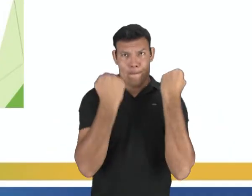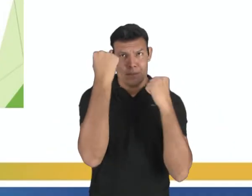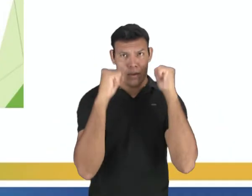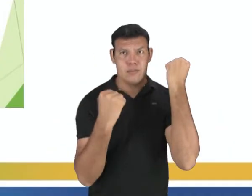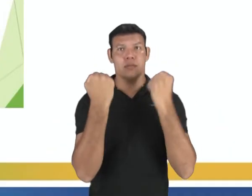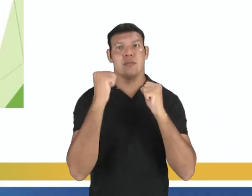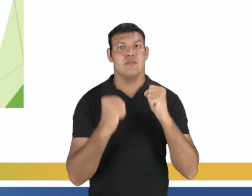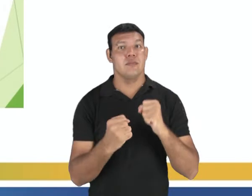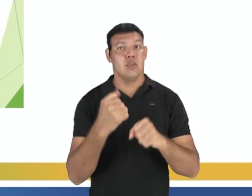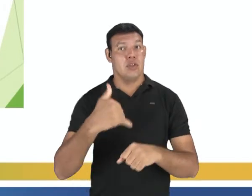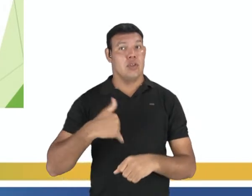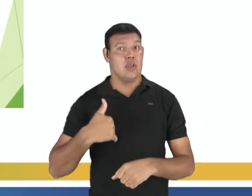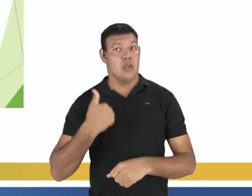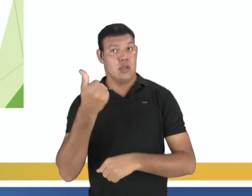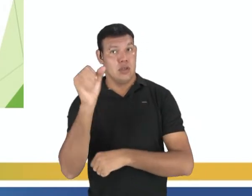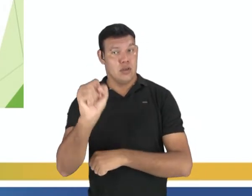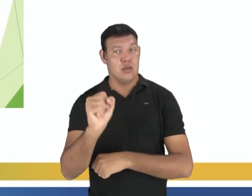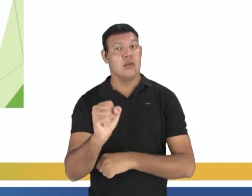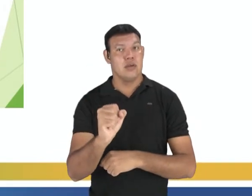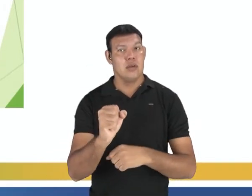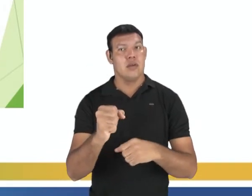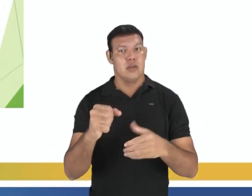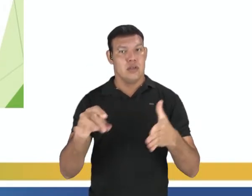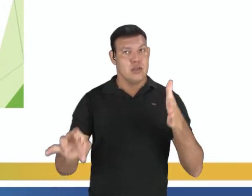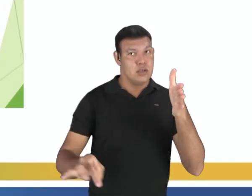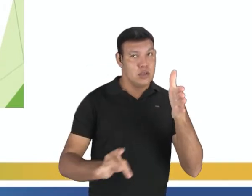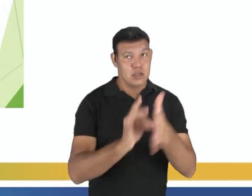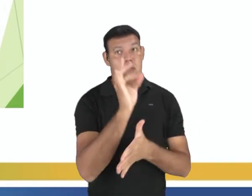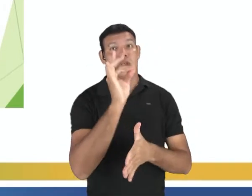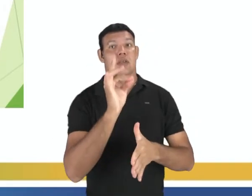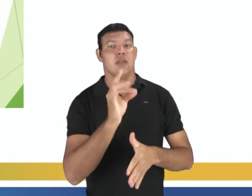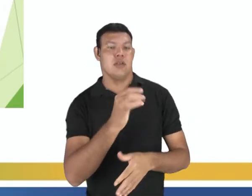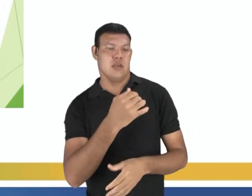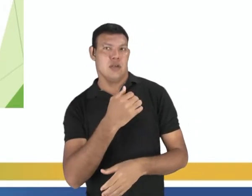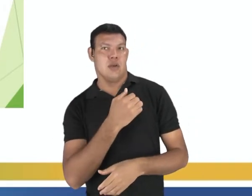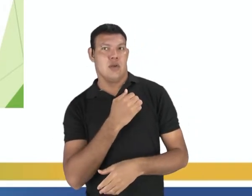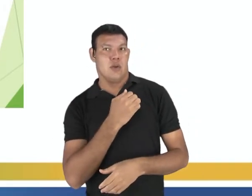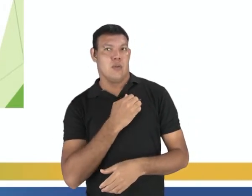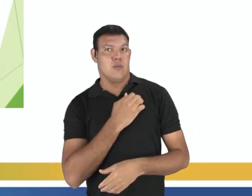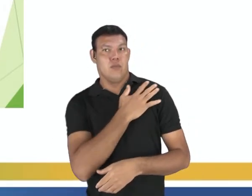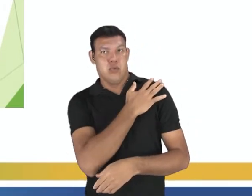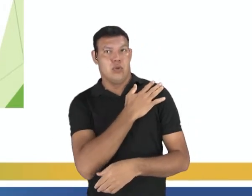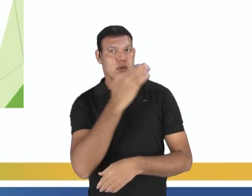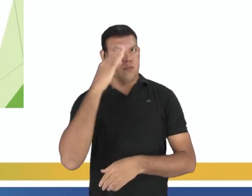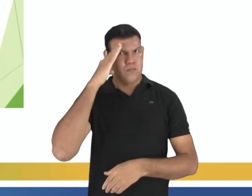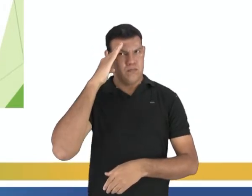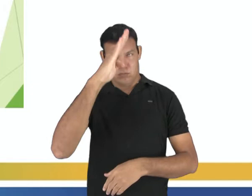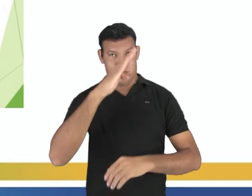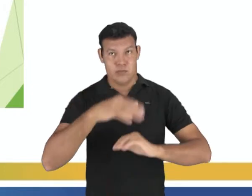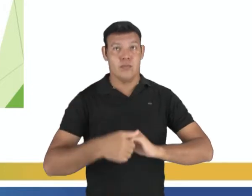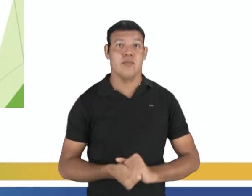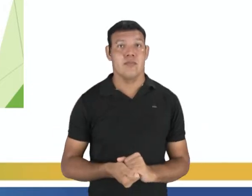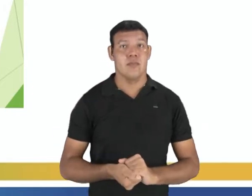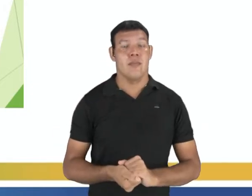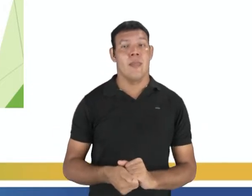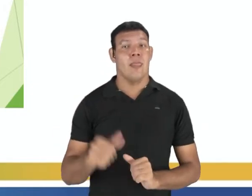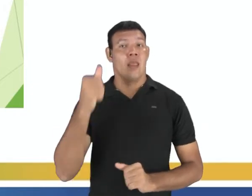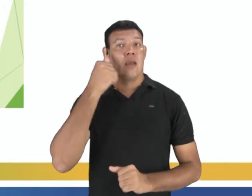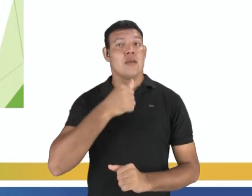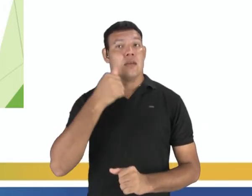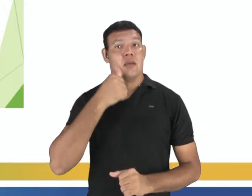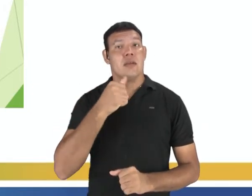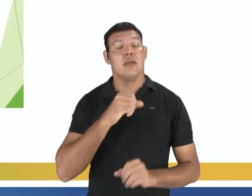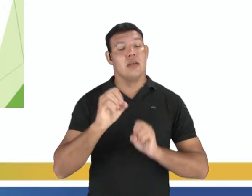anos, esses homens ingressavam no exército, as meninas ficavam sempre com a família, né, nas quais tinha aí, então, essa função